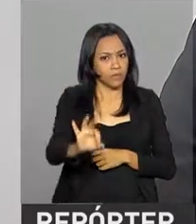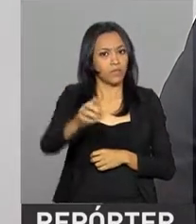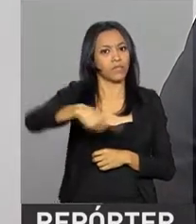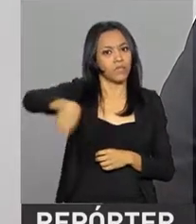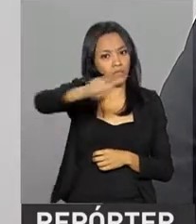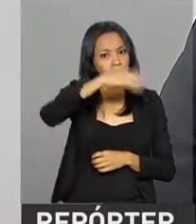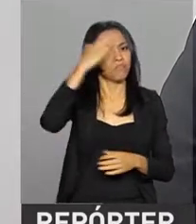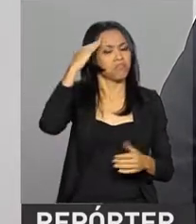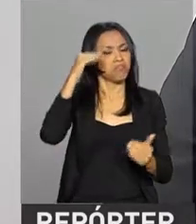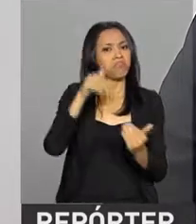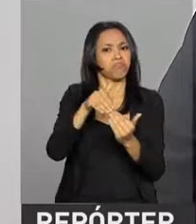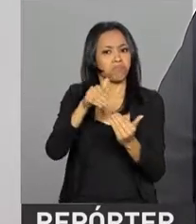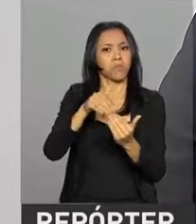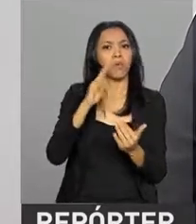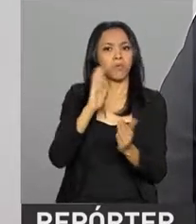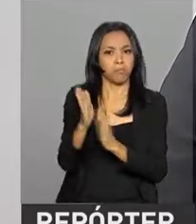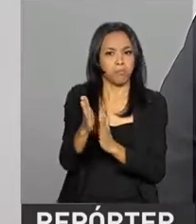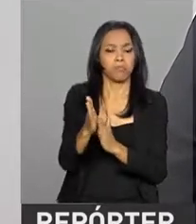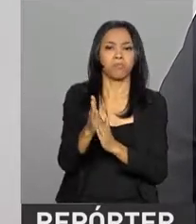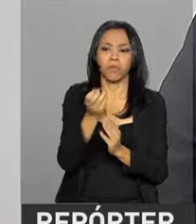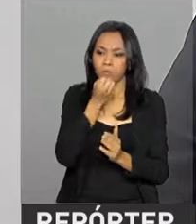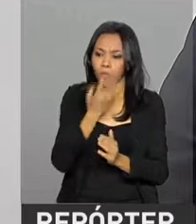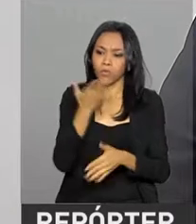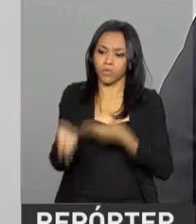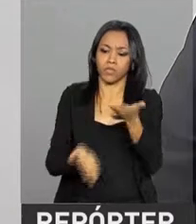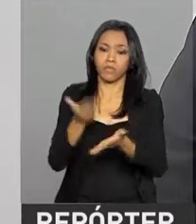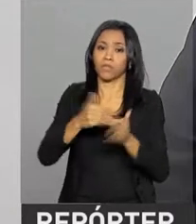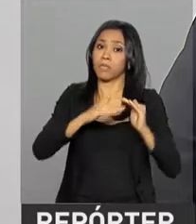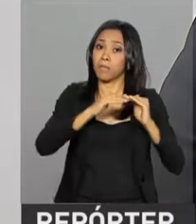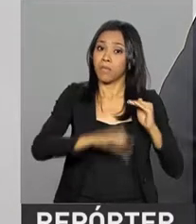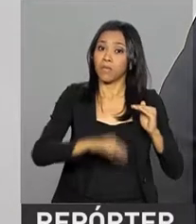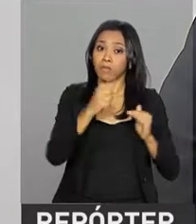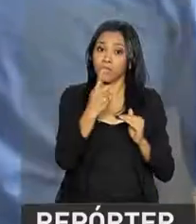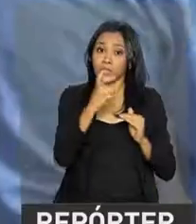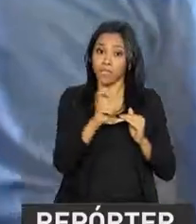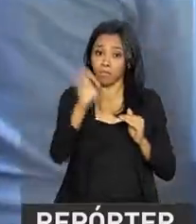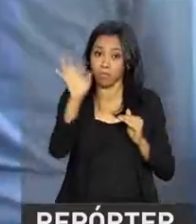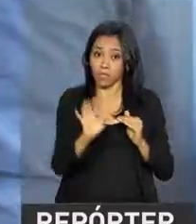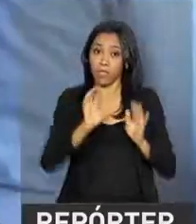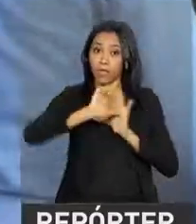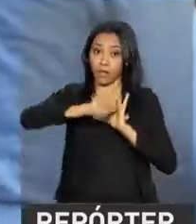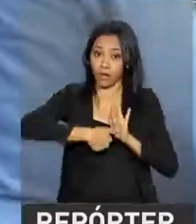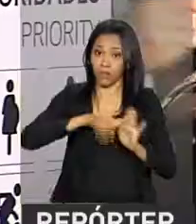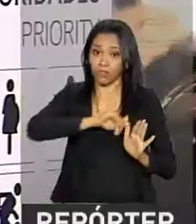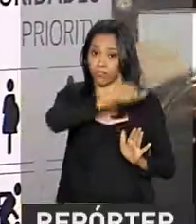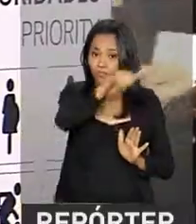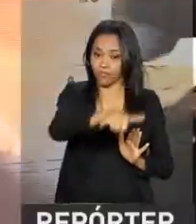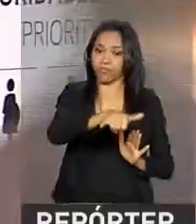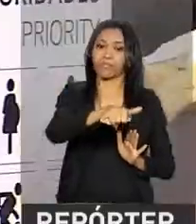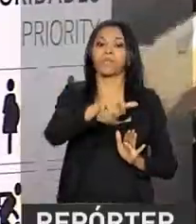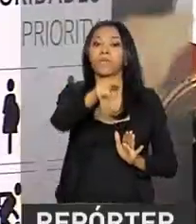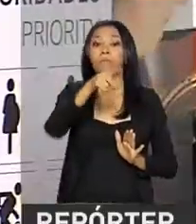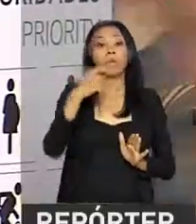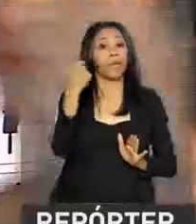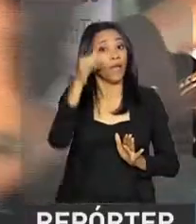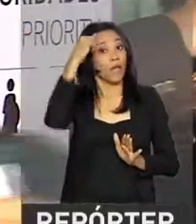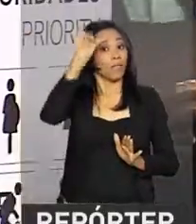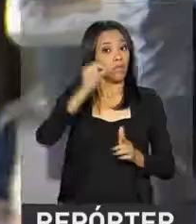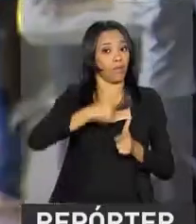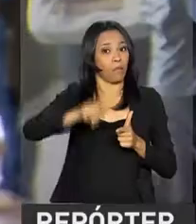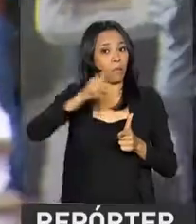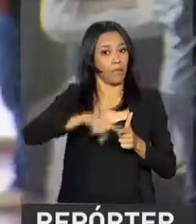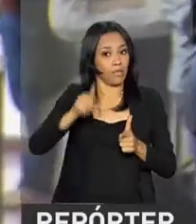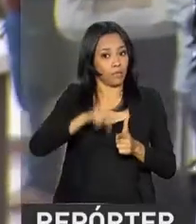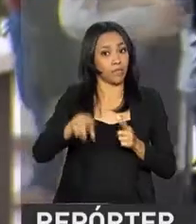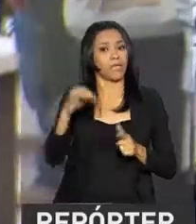aprovando os serviços prestados e menos de 15% de atraso nos voos. Para não ter problemas na hora de embarcar, é importante